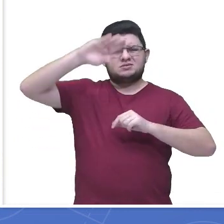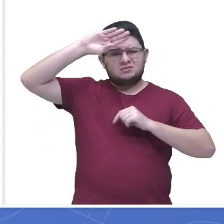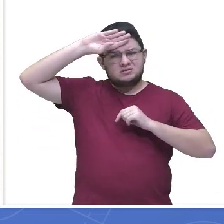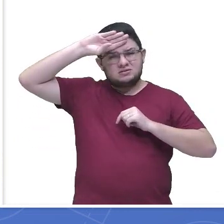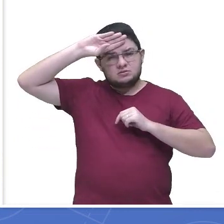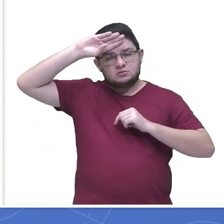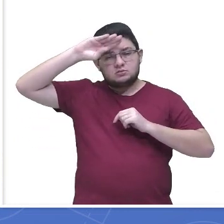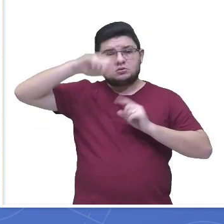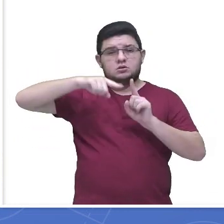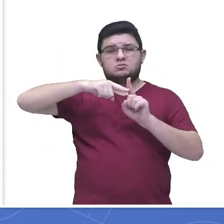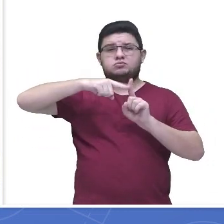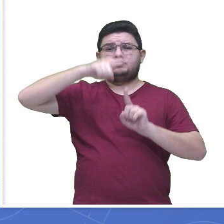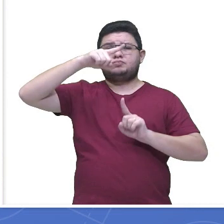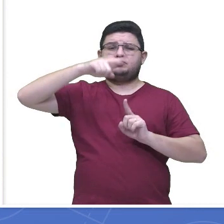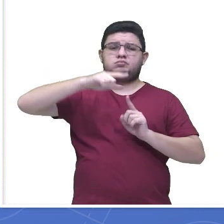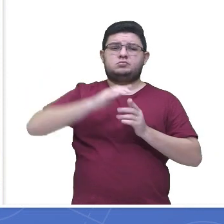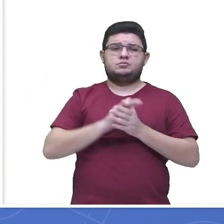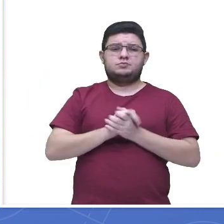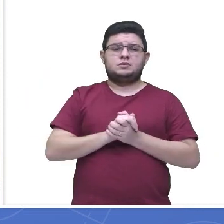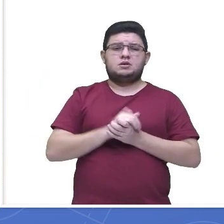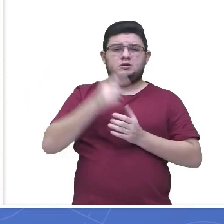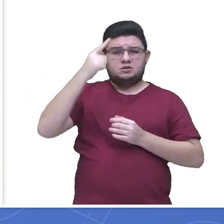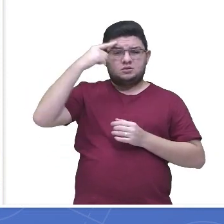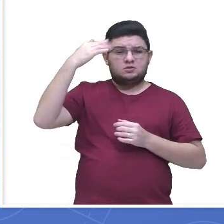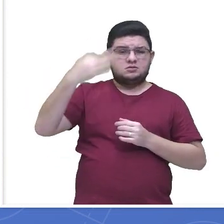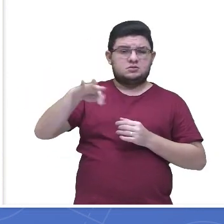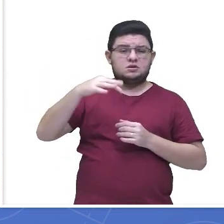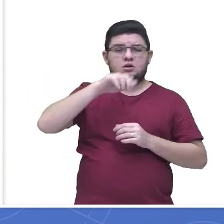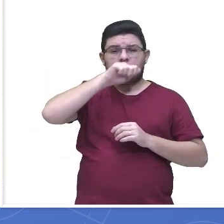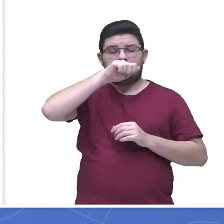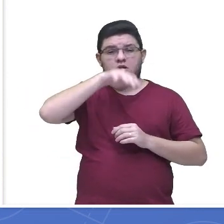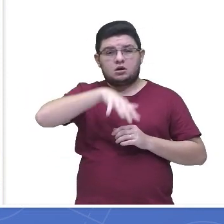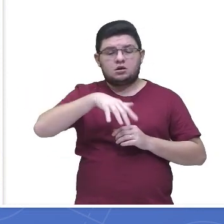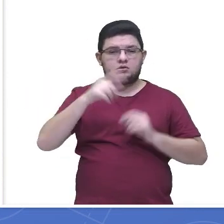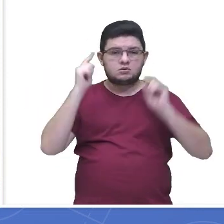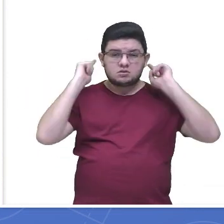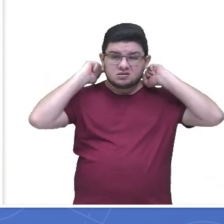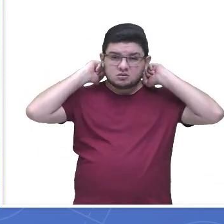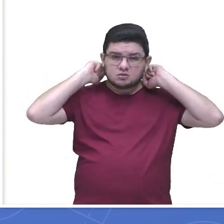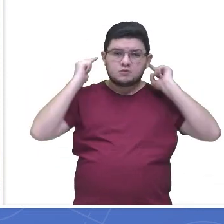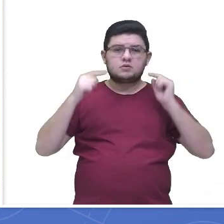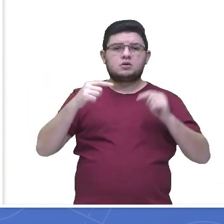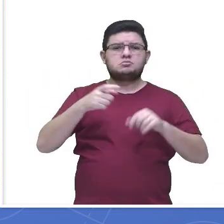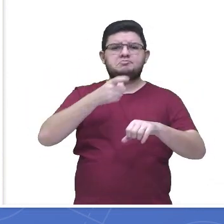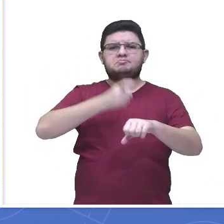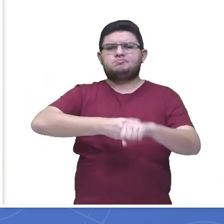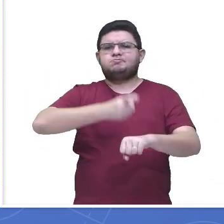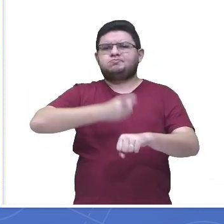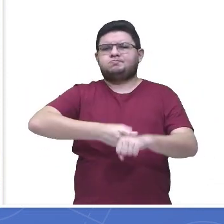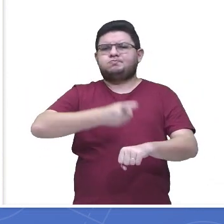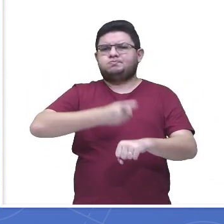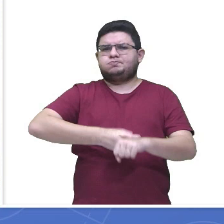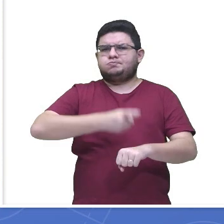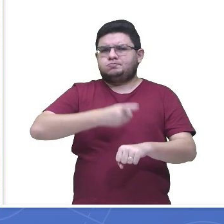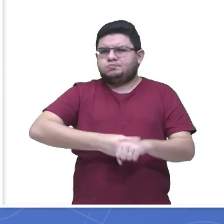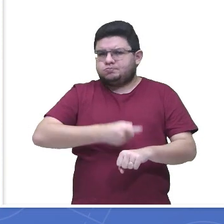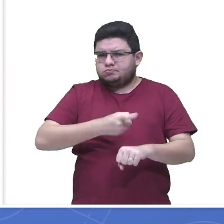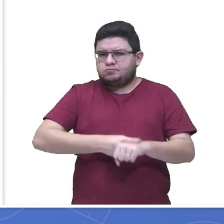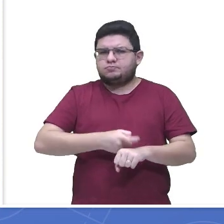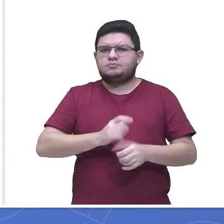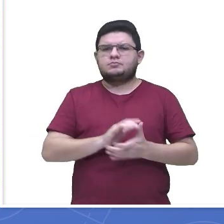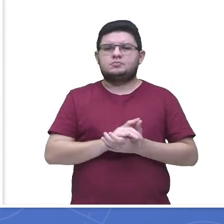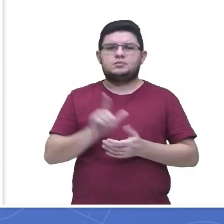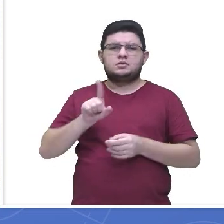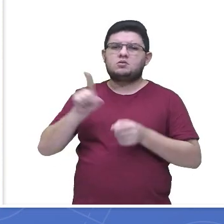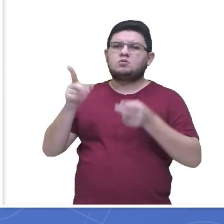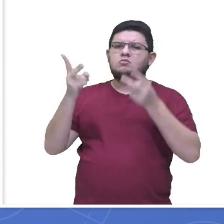vômitos e rigidez na nuca, né? O que a gente está observando aí, ó, nessa imagem, a pessoa aparentemente com dores nessa